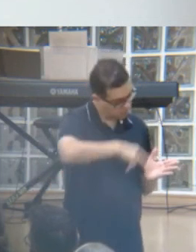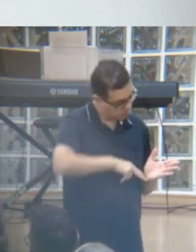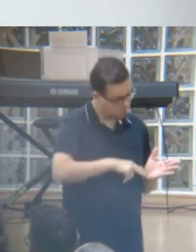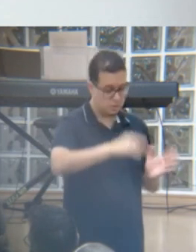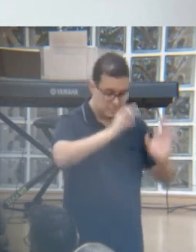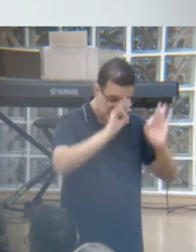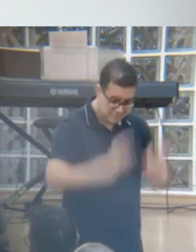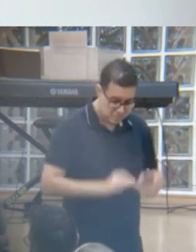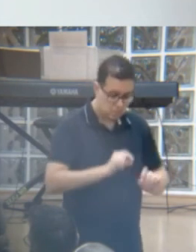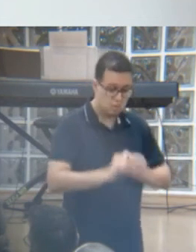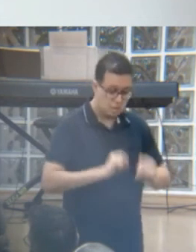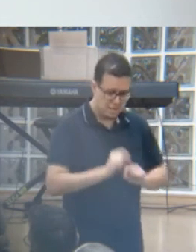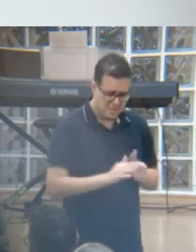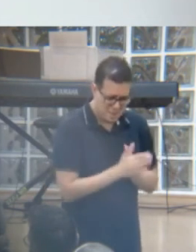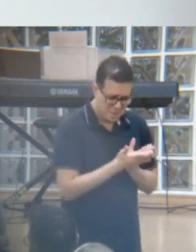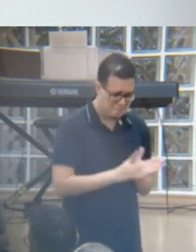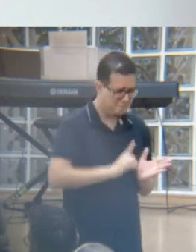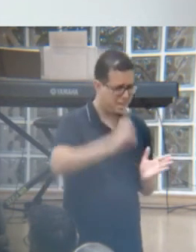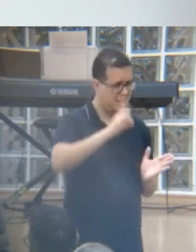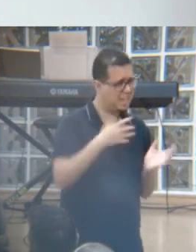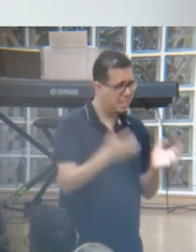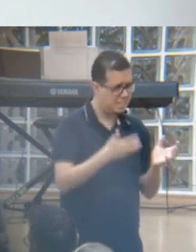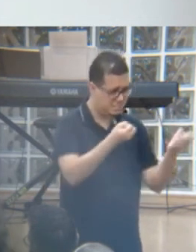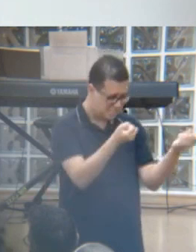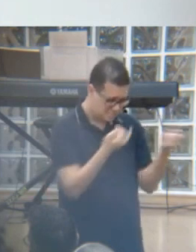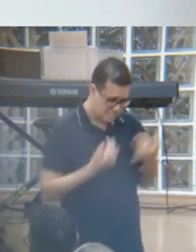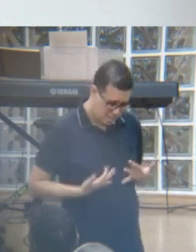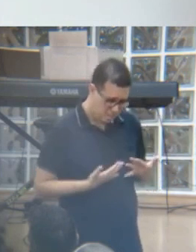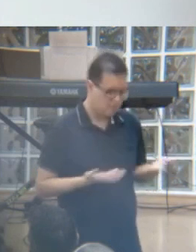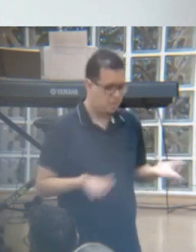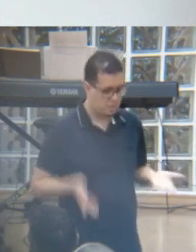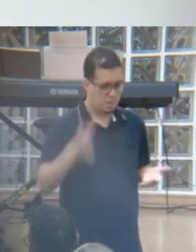quis dizer, e aí sim tirar os ensinos para a nossa vida.